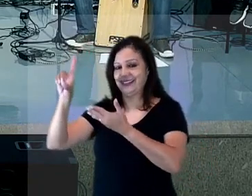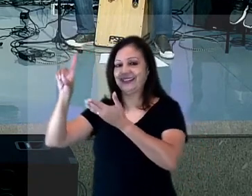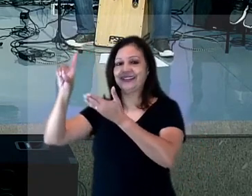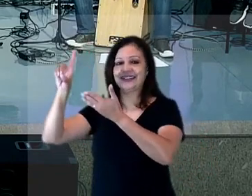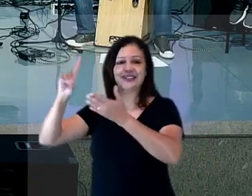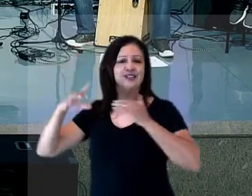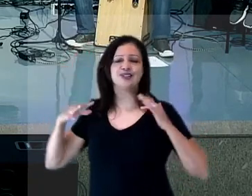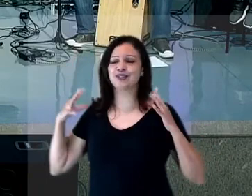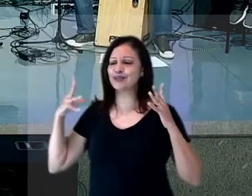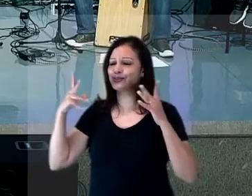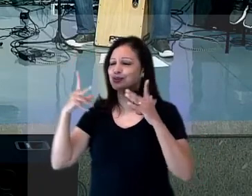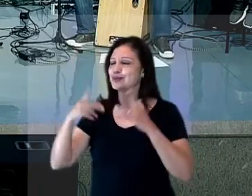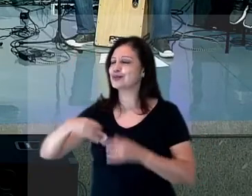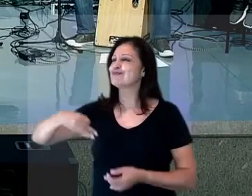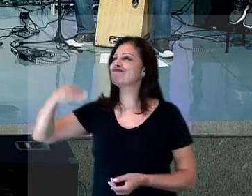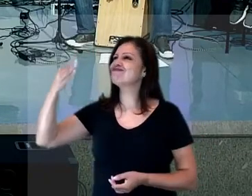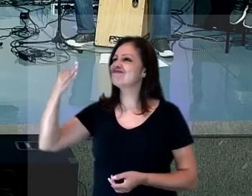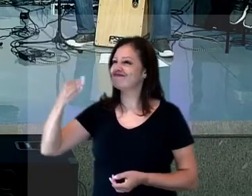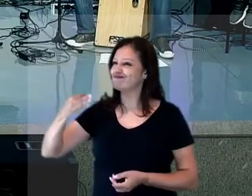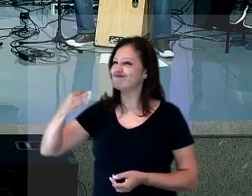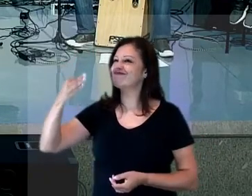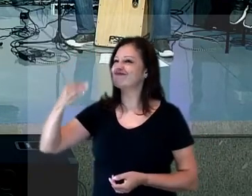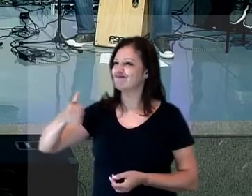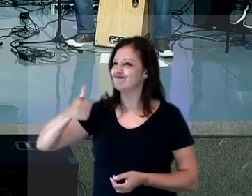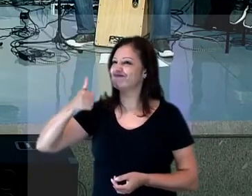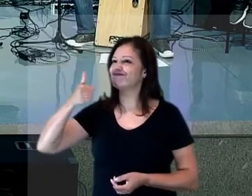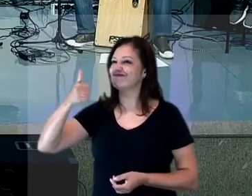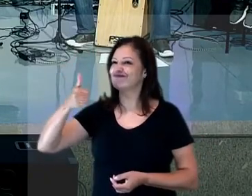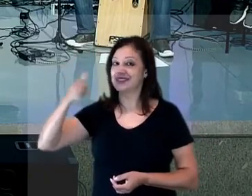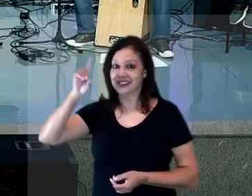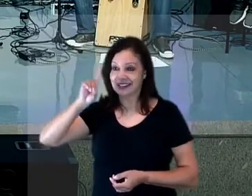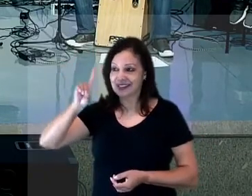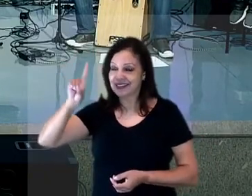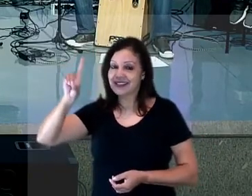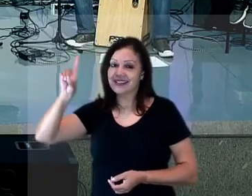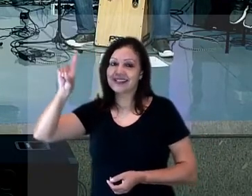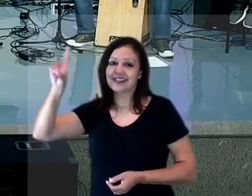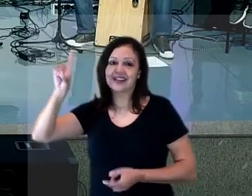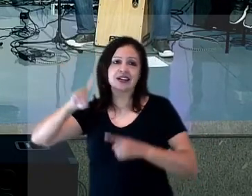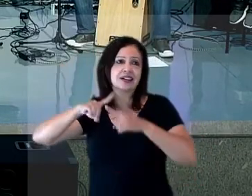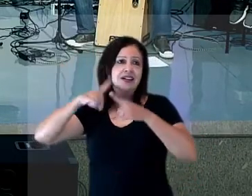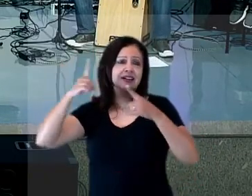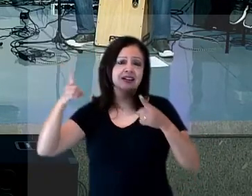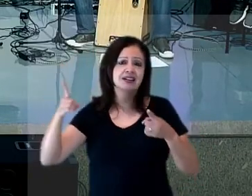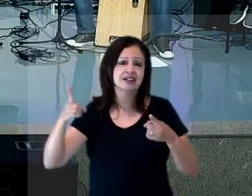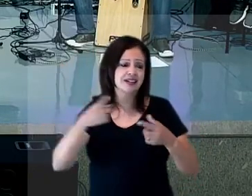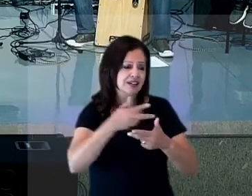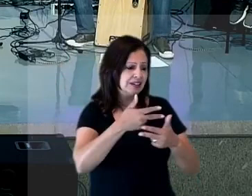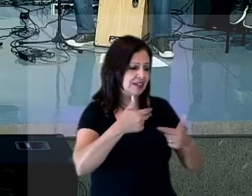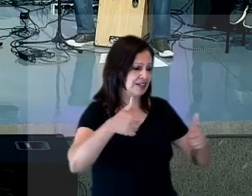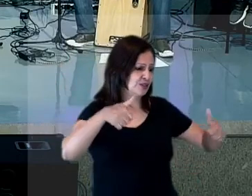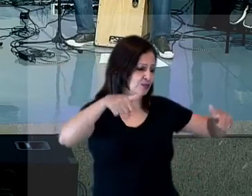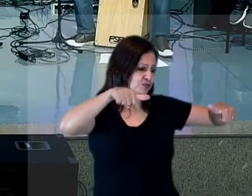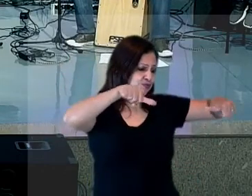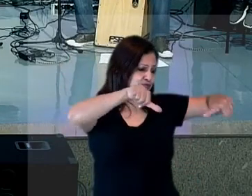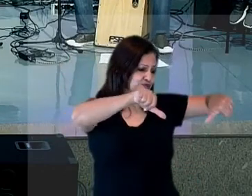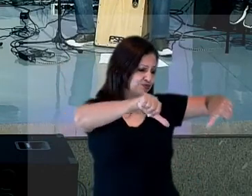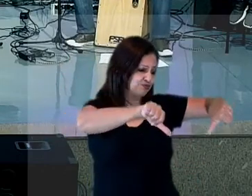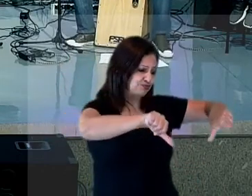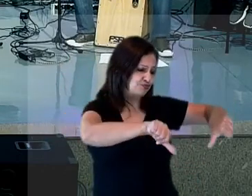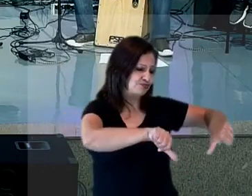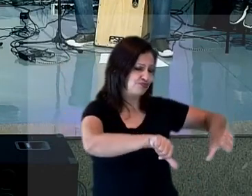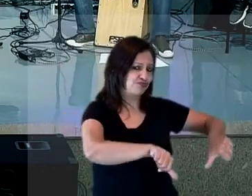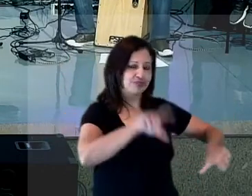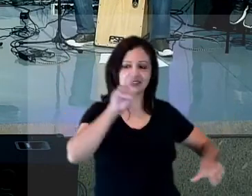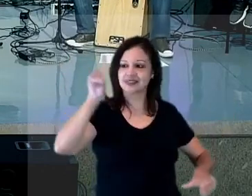é Deus. Se tudo der certo, Ele é Deus, mas se não der, continua